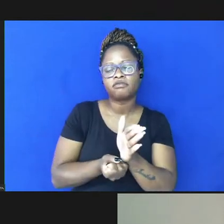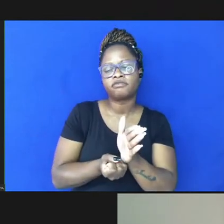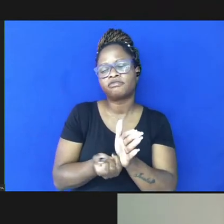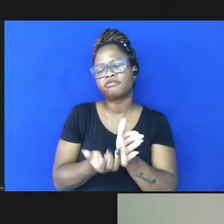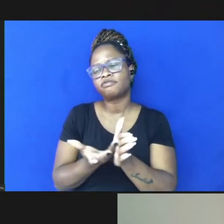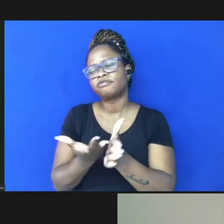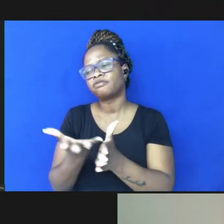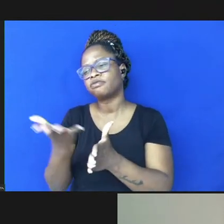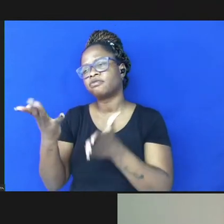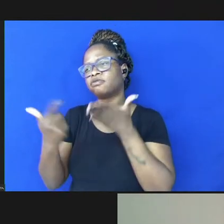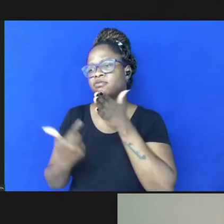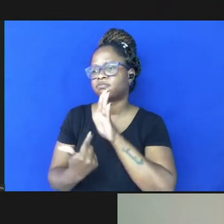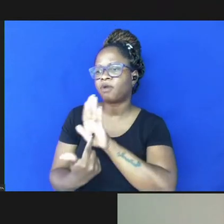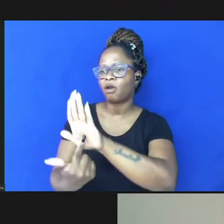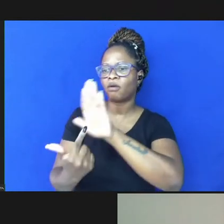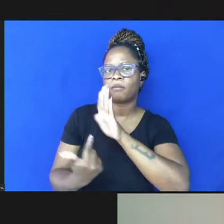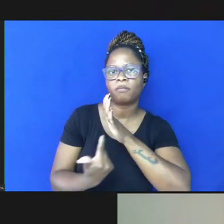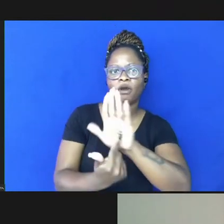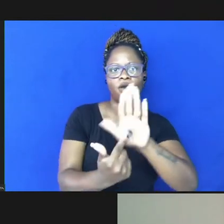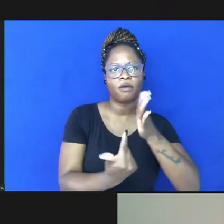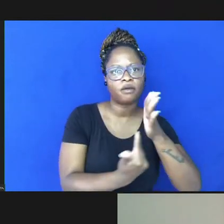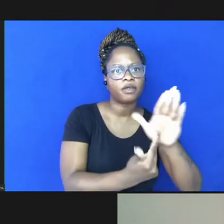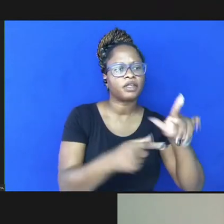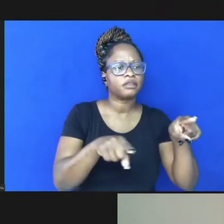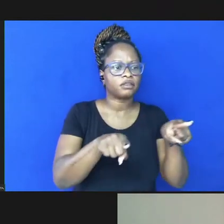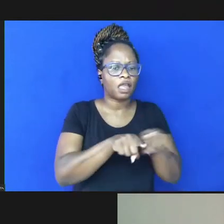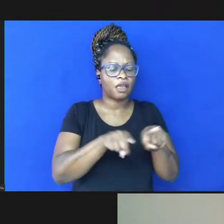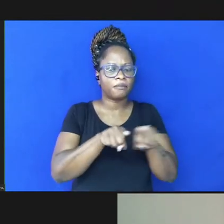exposições e também na questão